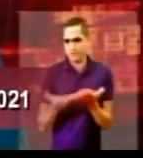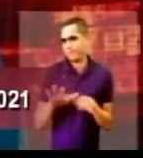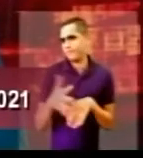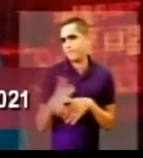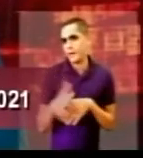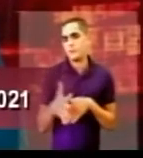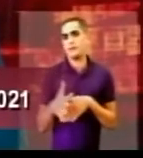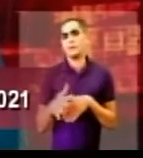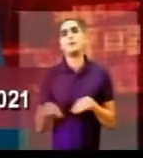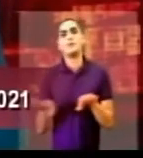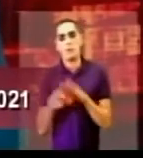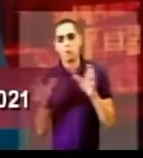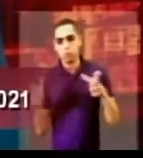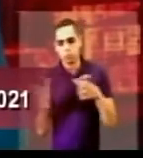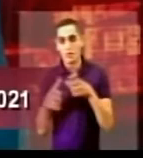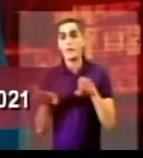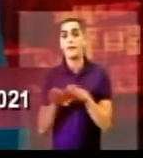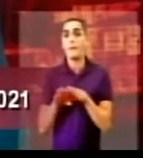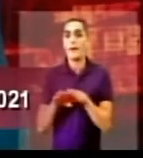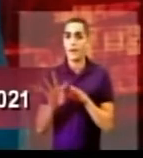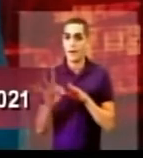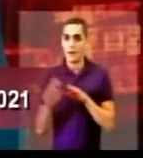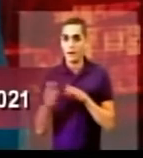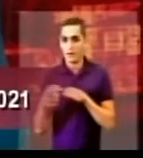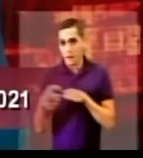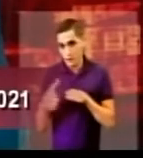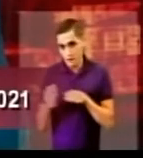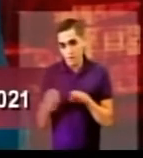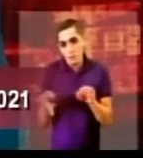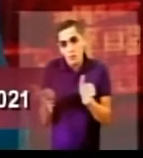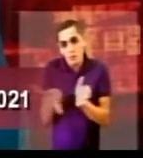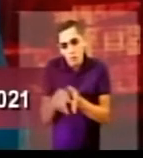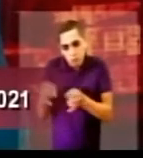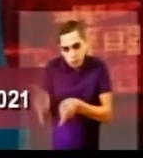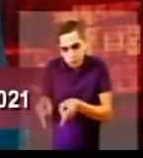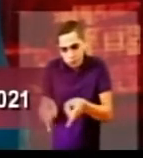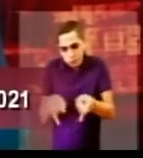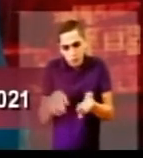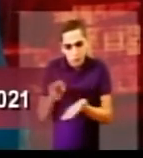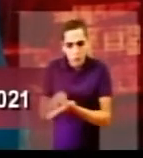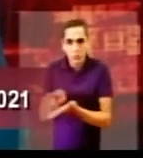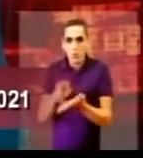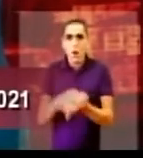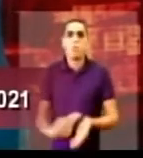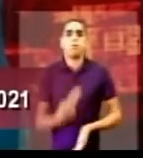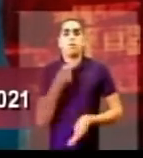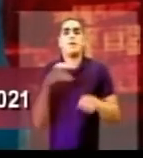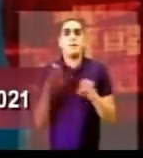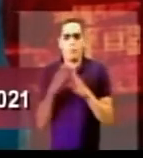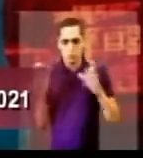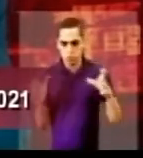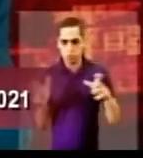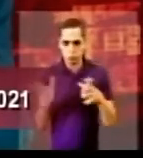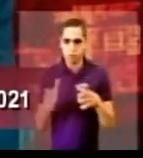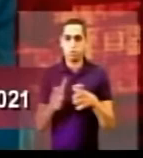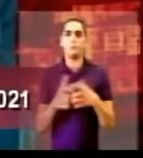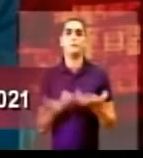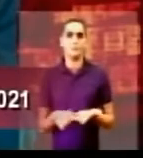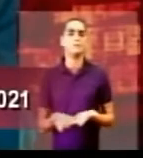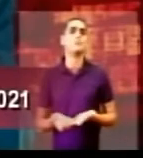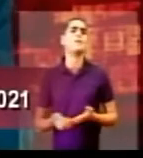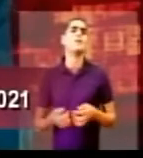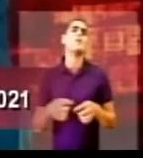taxa de ocupação, ela não se deve só ao aumento de leitos. Como vocês viram, ela se deve também ao menor número